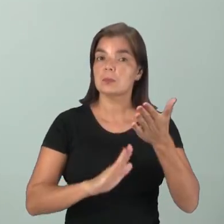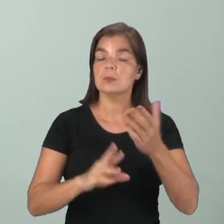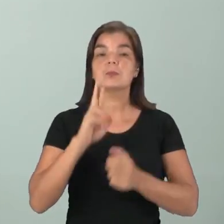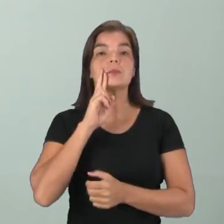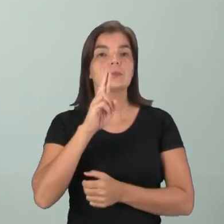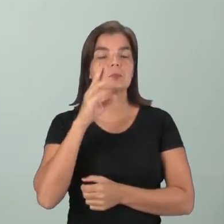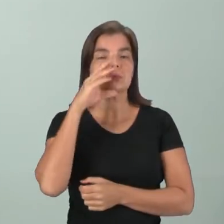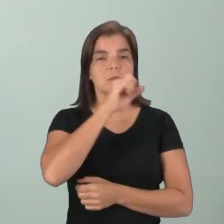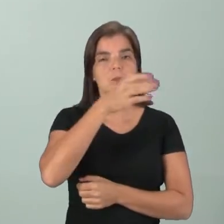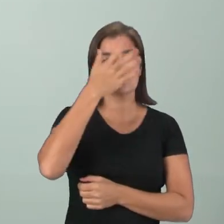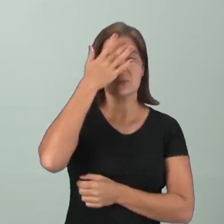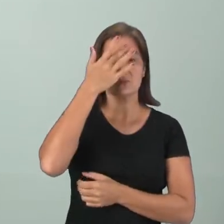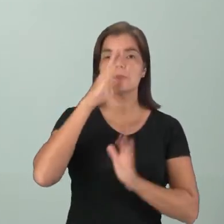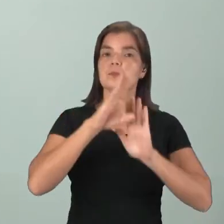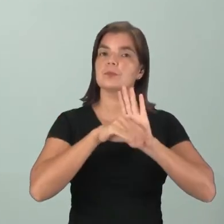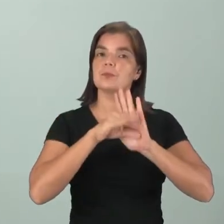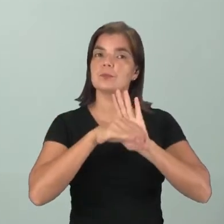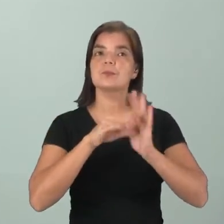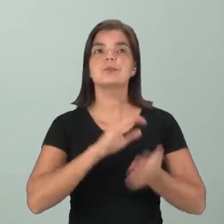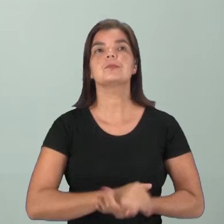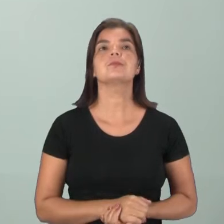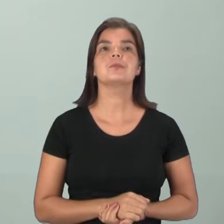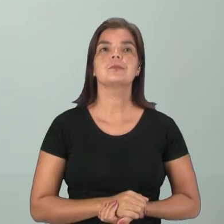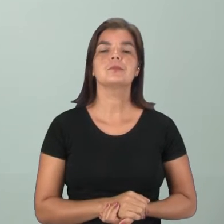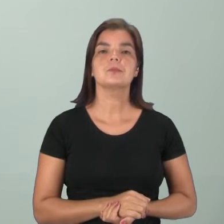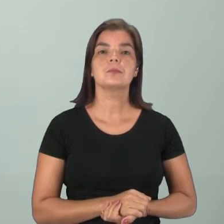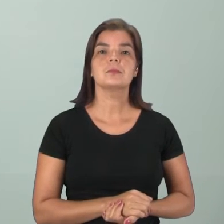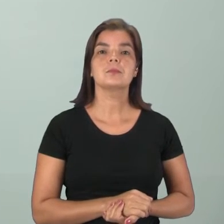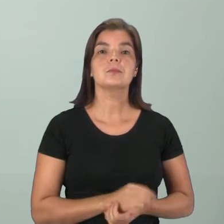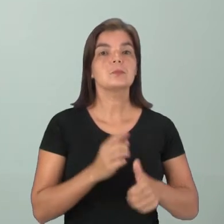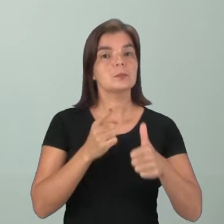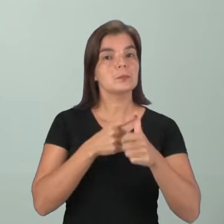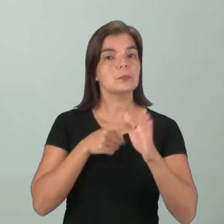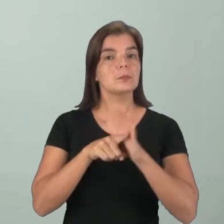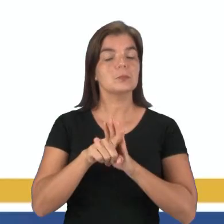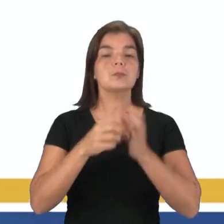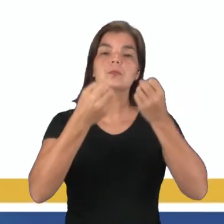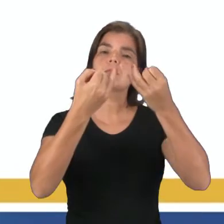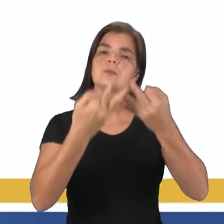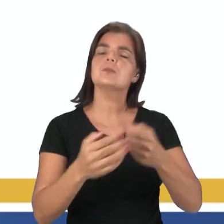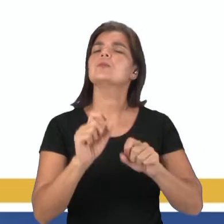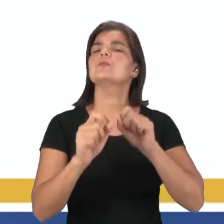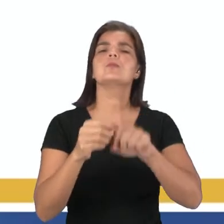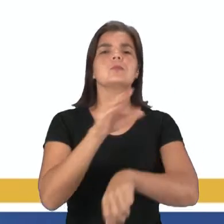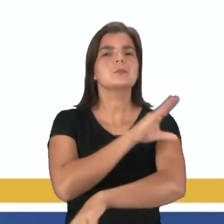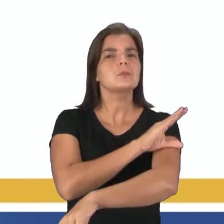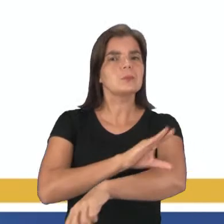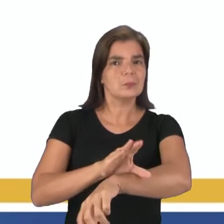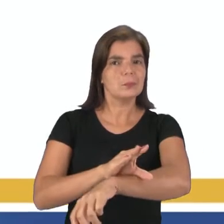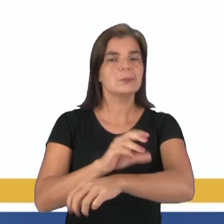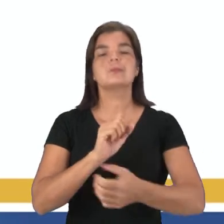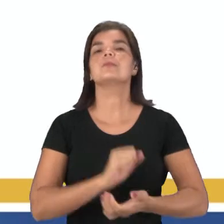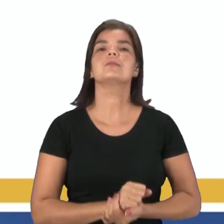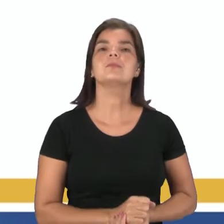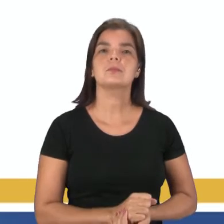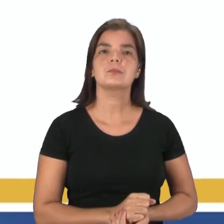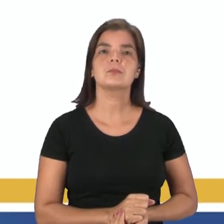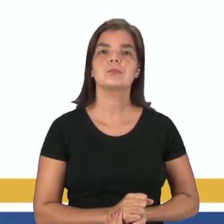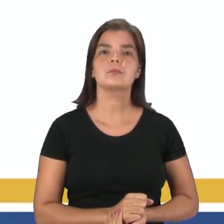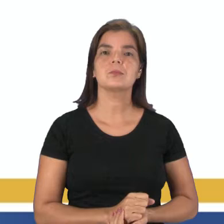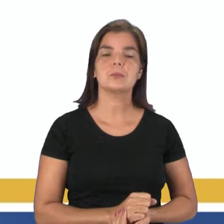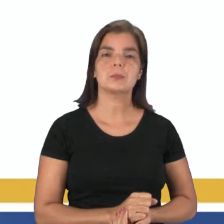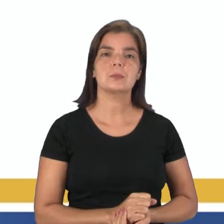questões aqui rápidas e básicas para a gente melhor fixar o conteúdo, certo? Observem aí, primeira questão, defina o que é cultura.